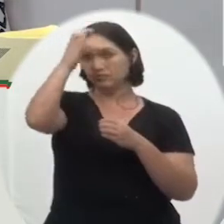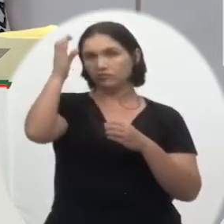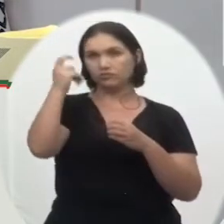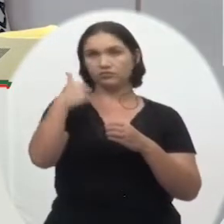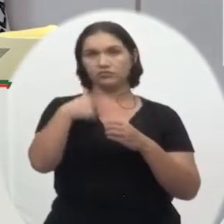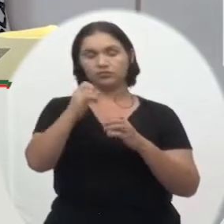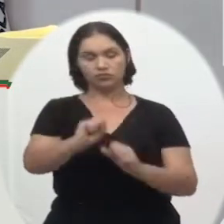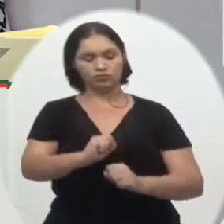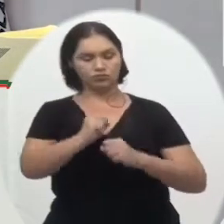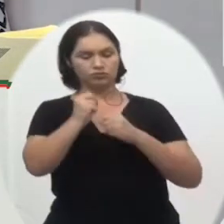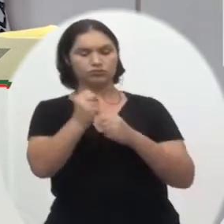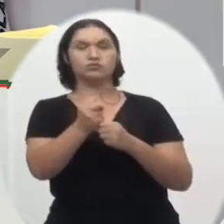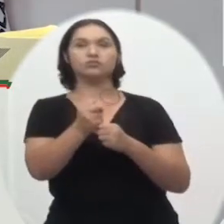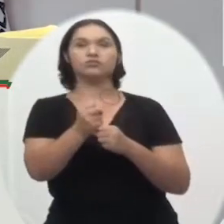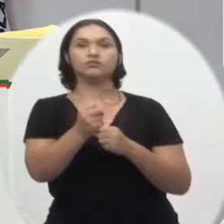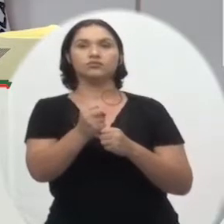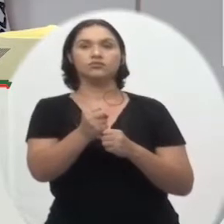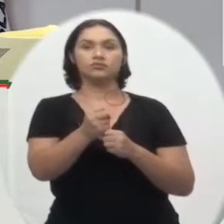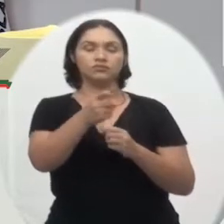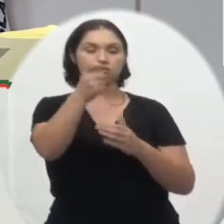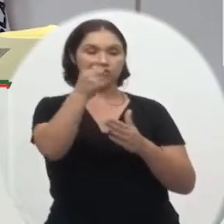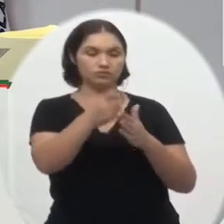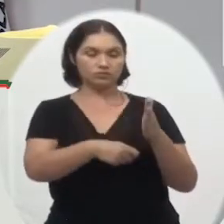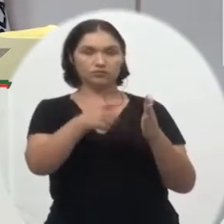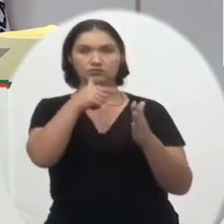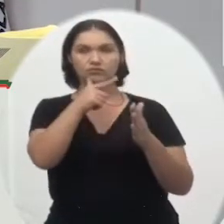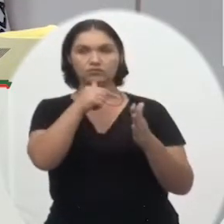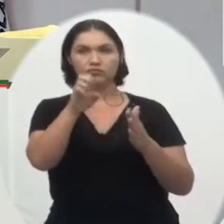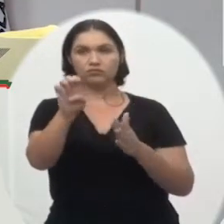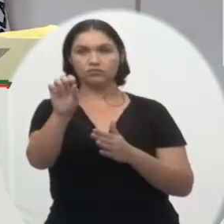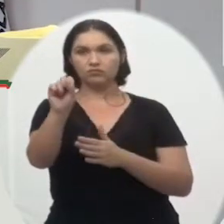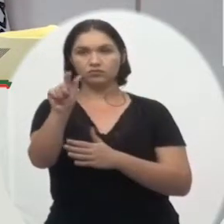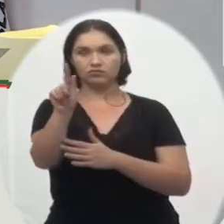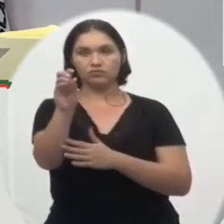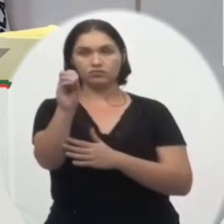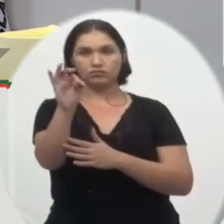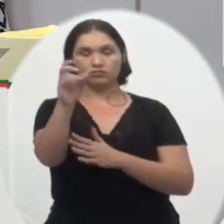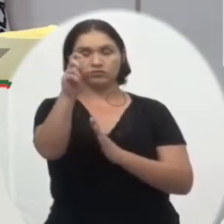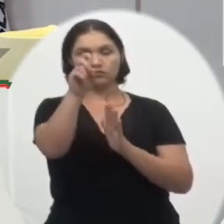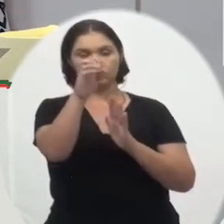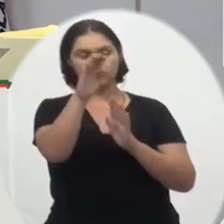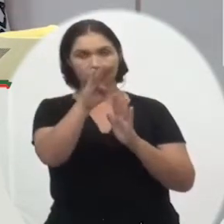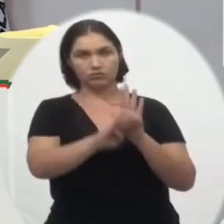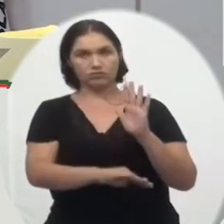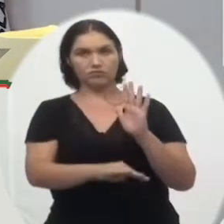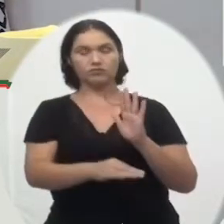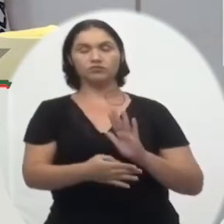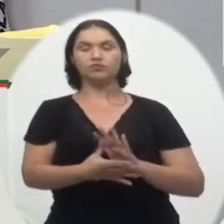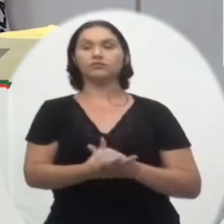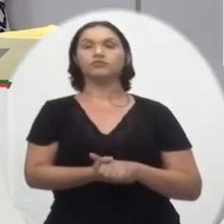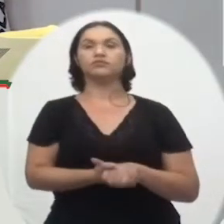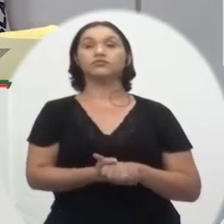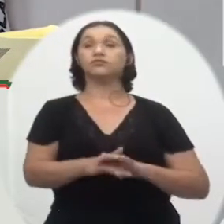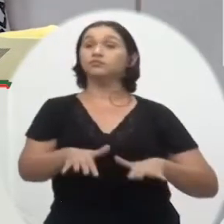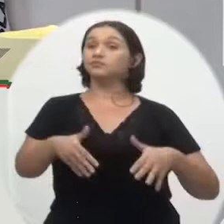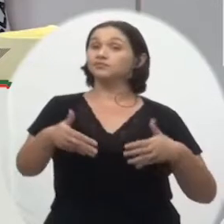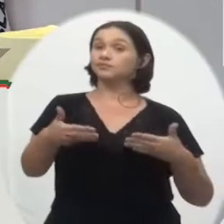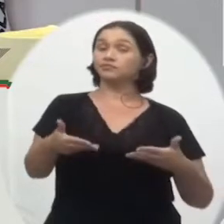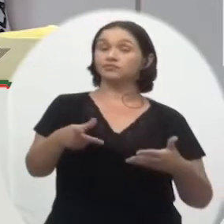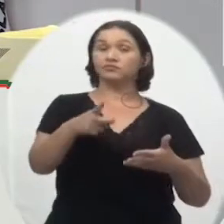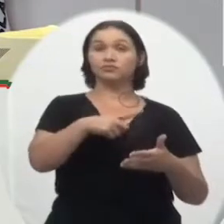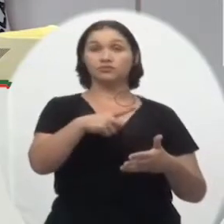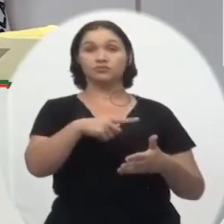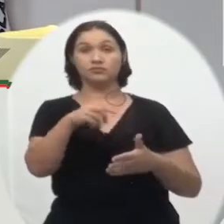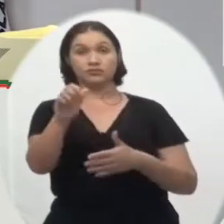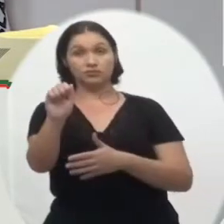Defendo a redução imediata da tarifa da água e do esgoto. Eu defendo. Tanto é que existe uma